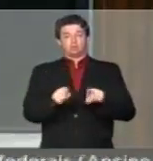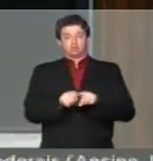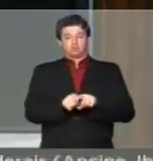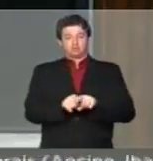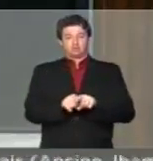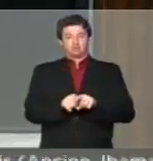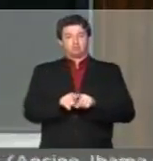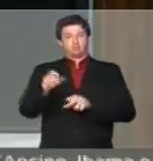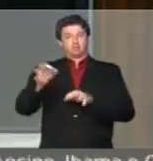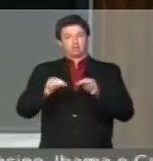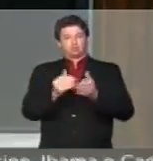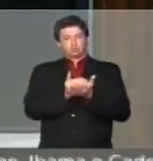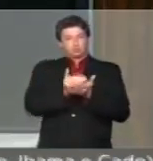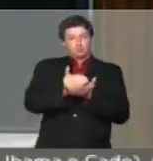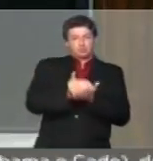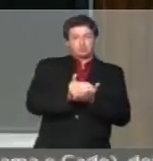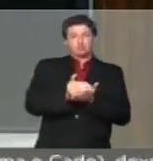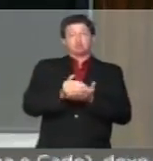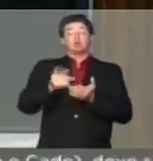tribunais de origem